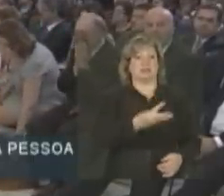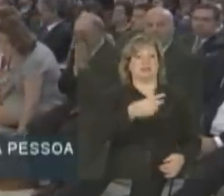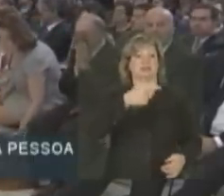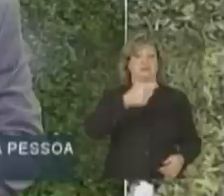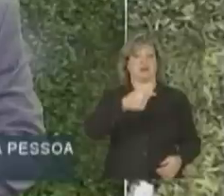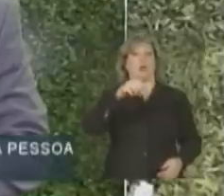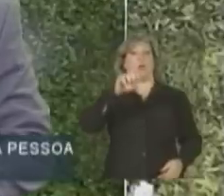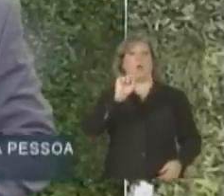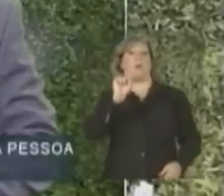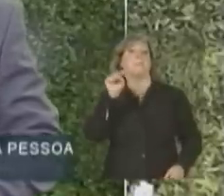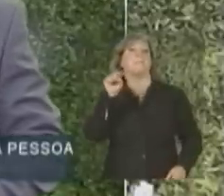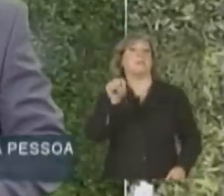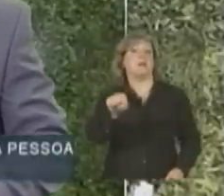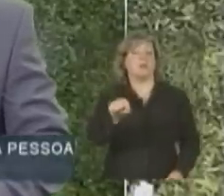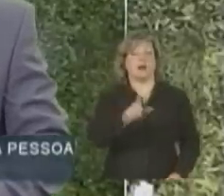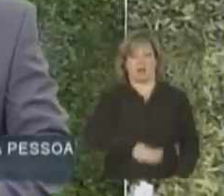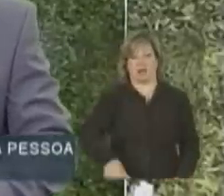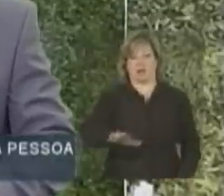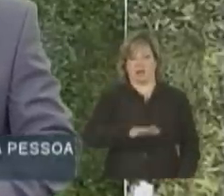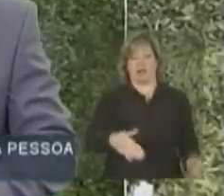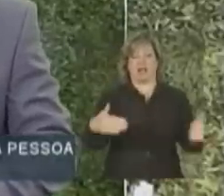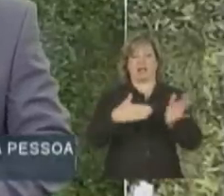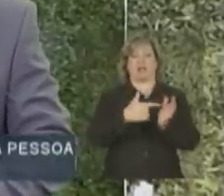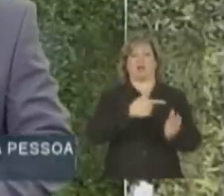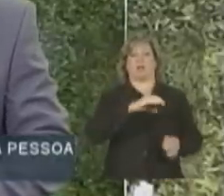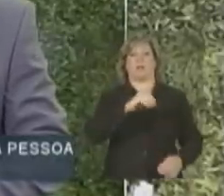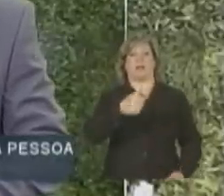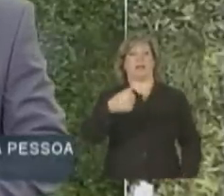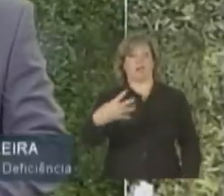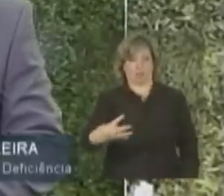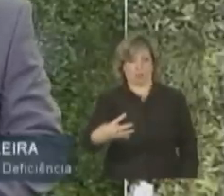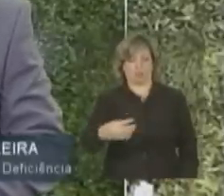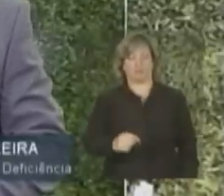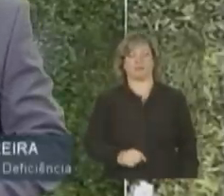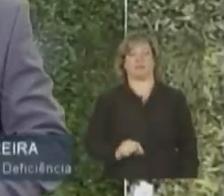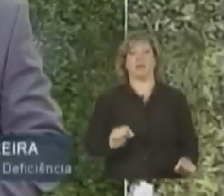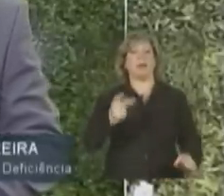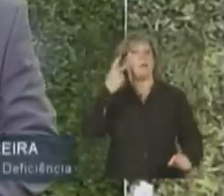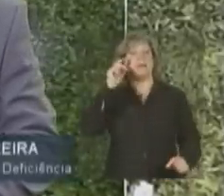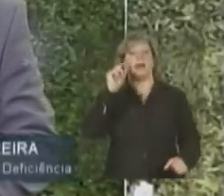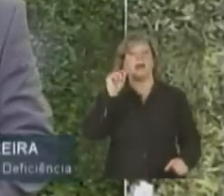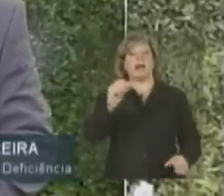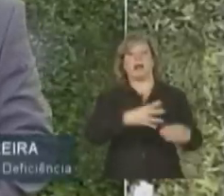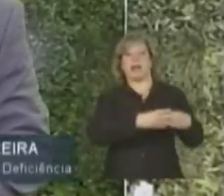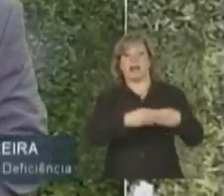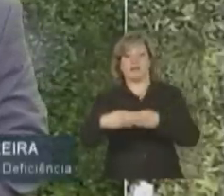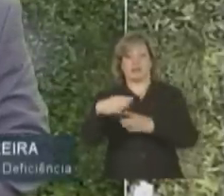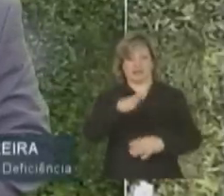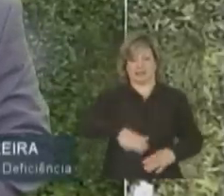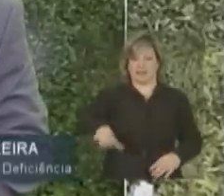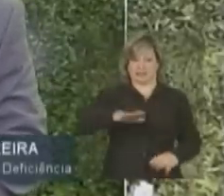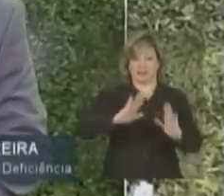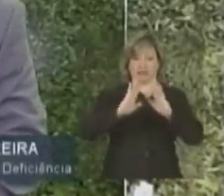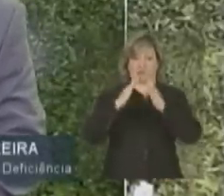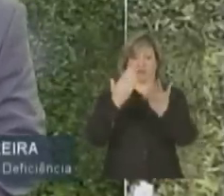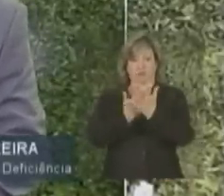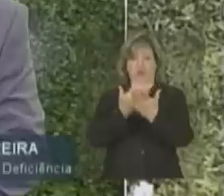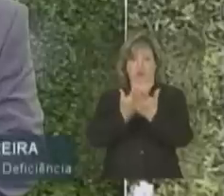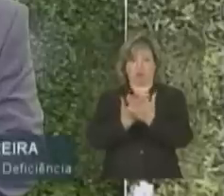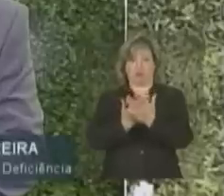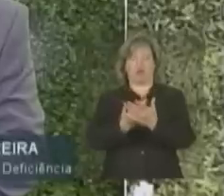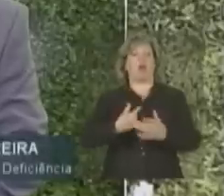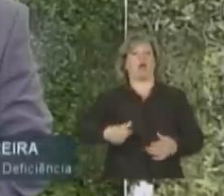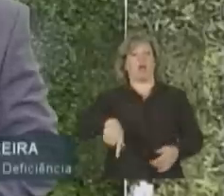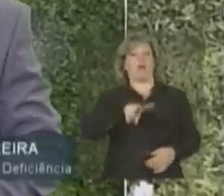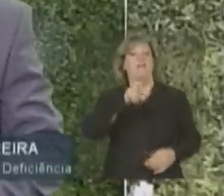378 mil crianças até 2014. Para levar as crianças à escola, nós vamos precisar